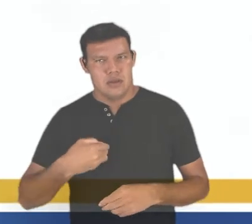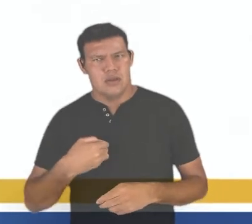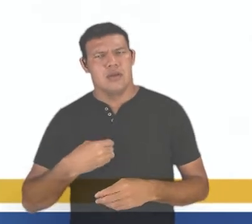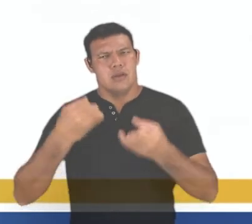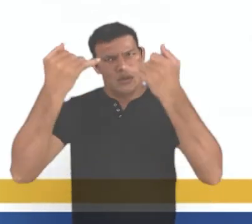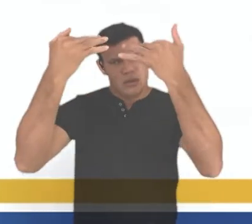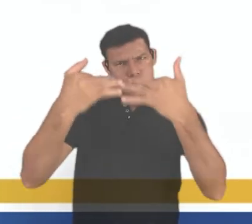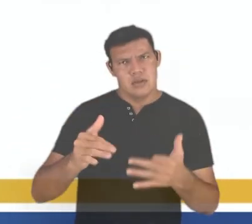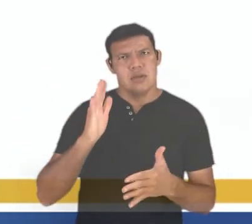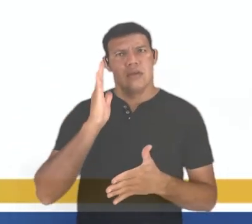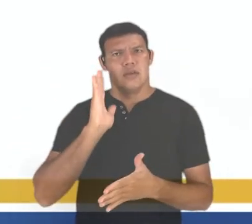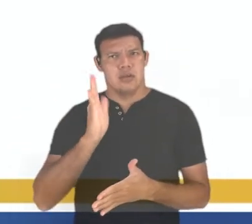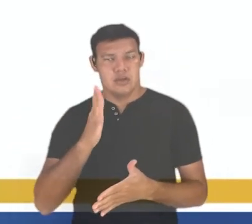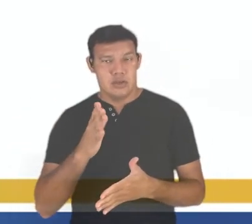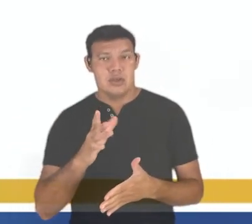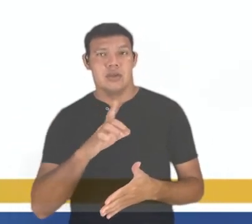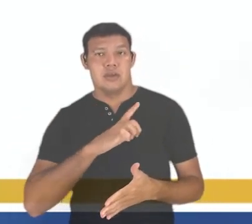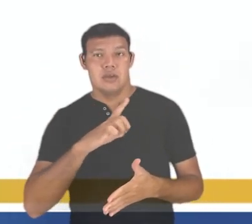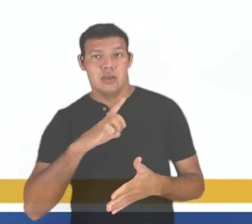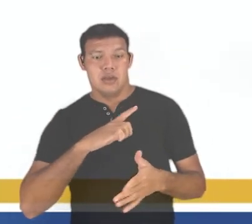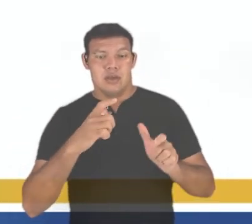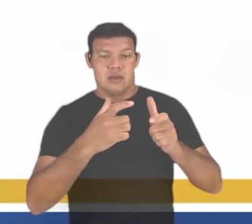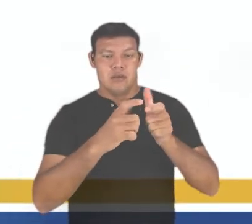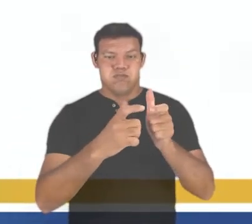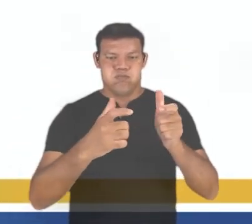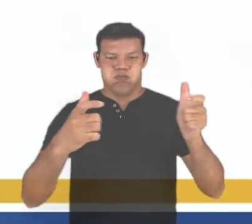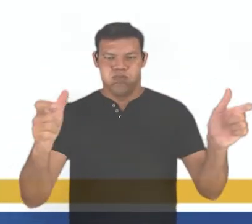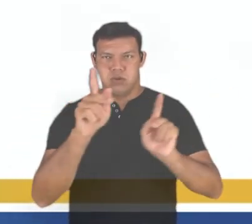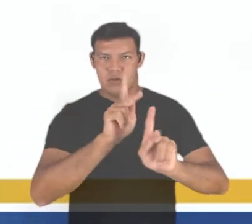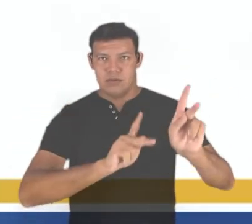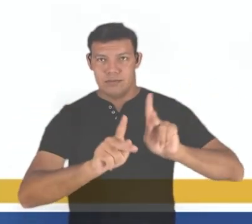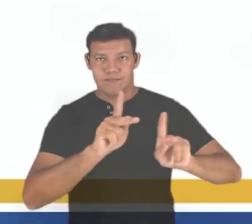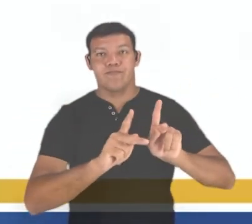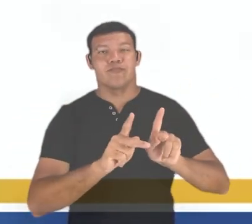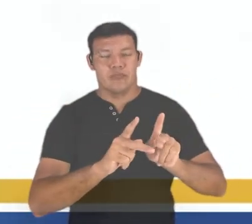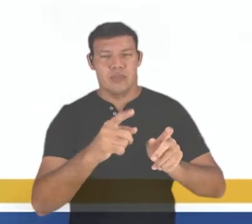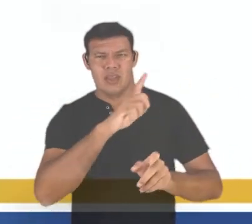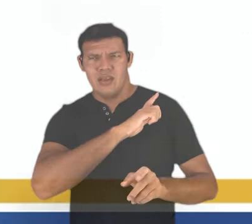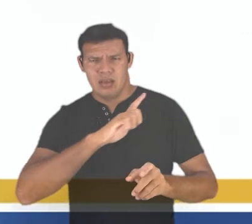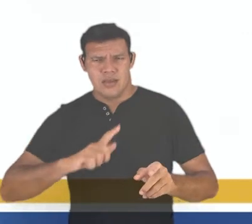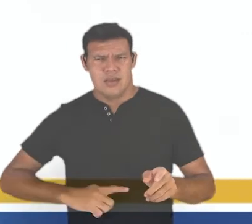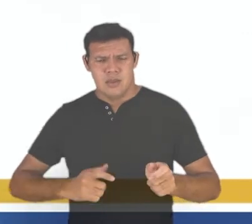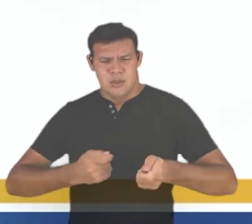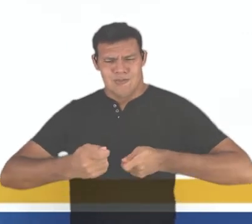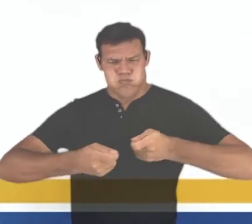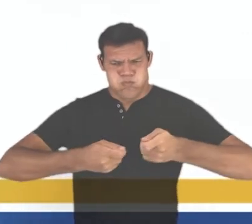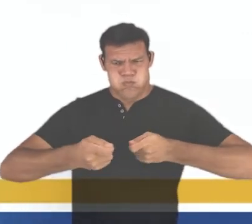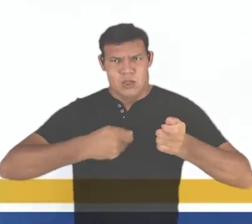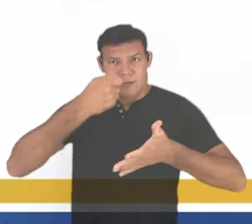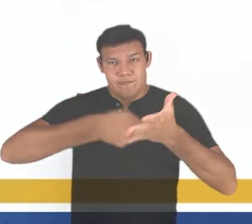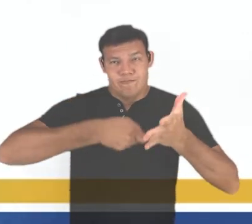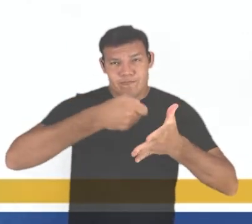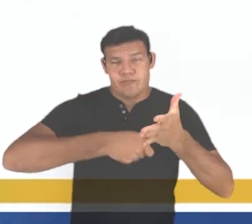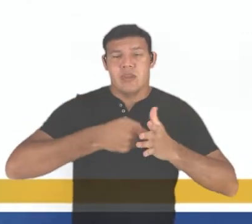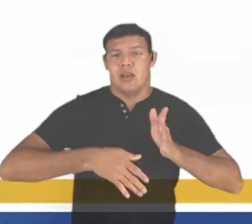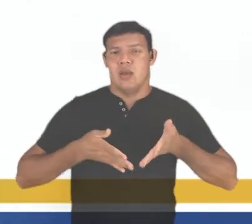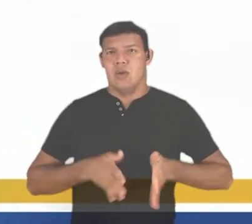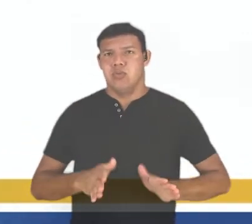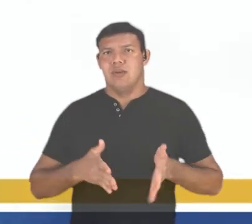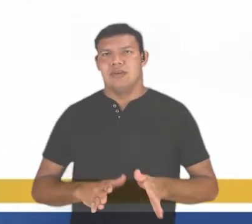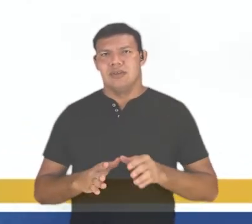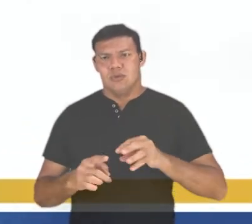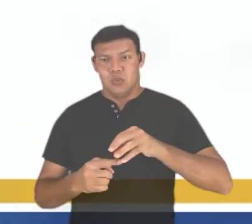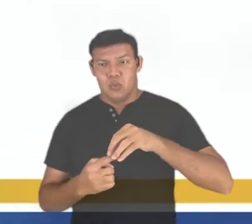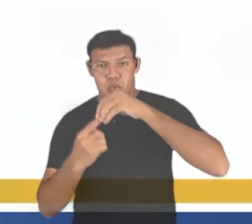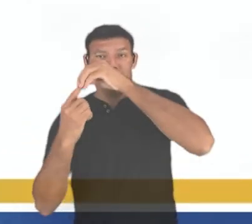por ser a maior população do mundo, o governo, um tempo atrás, ele fez um controle rigoroso de natalidade. Era a política do filho